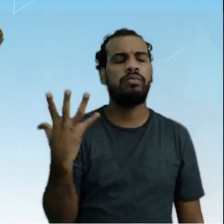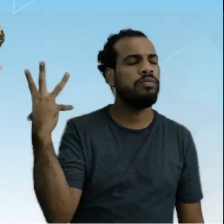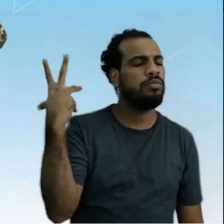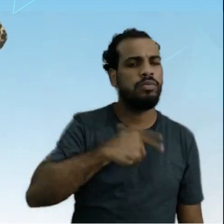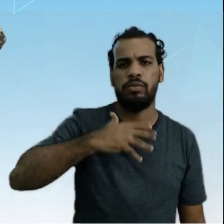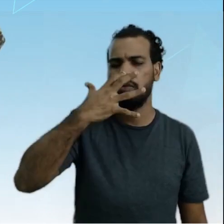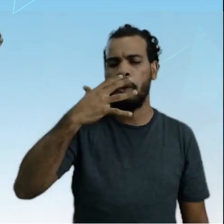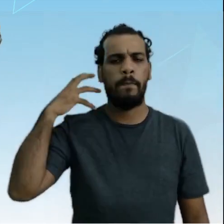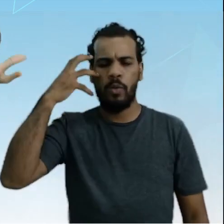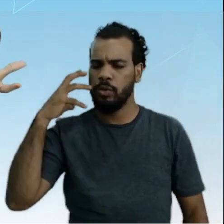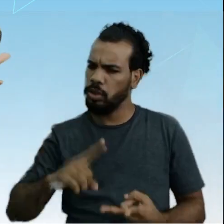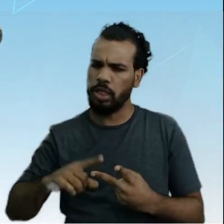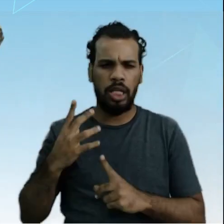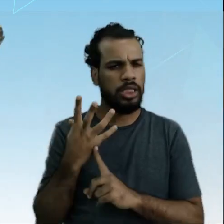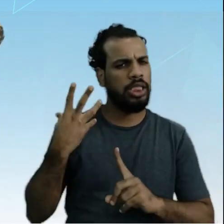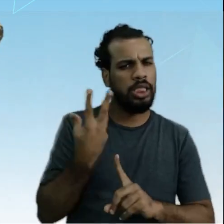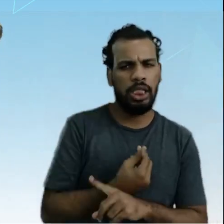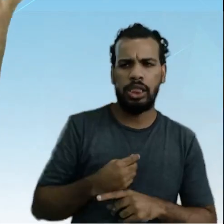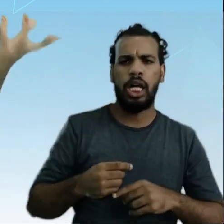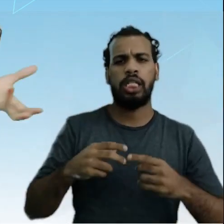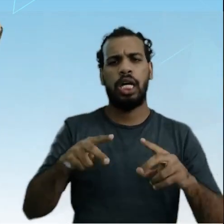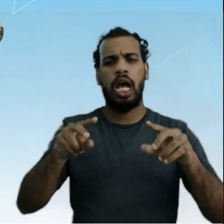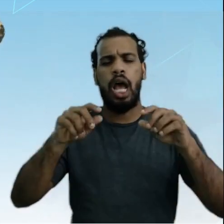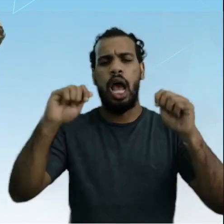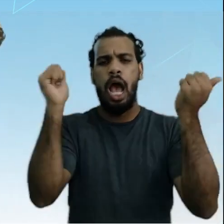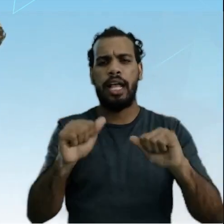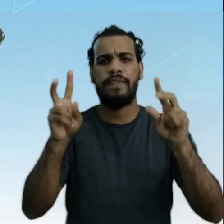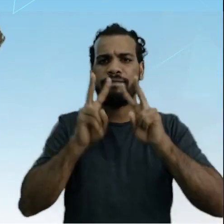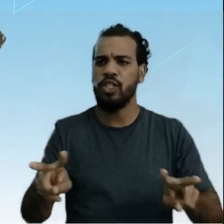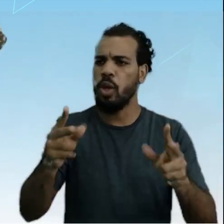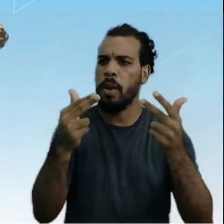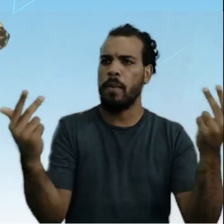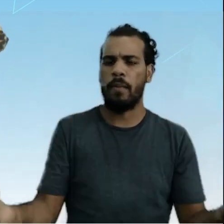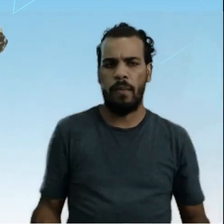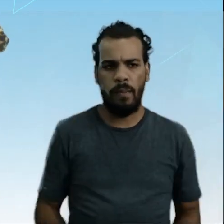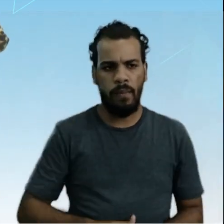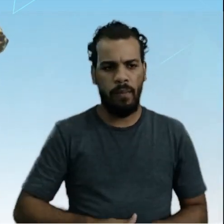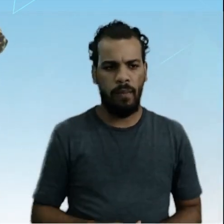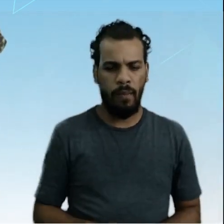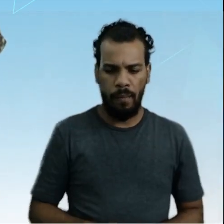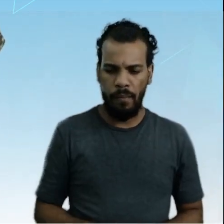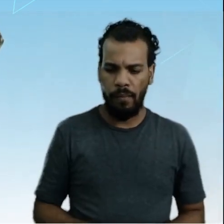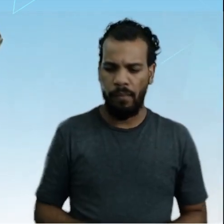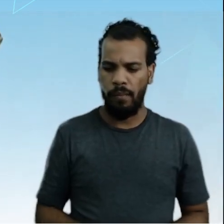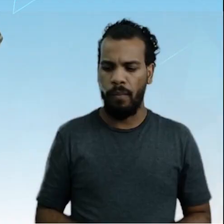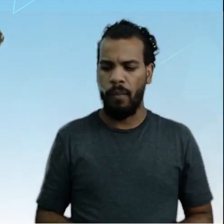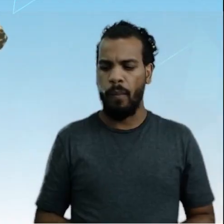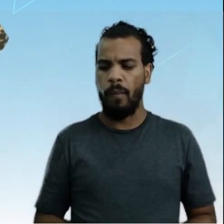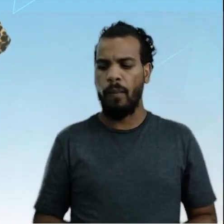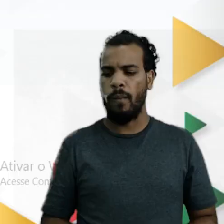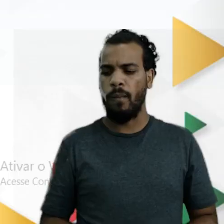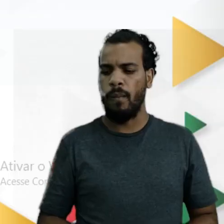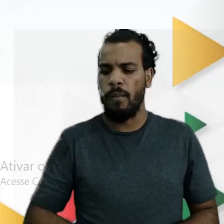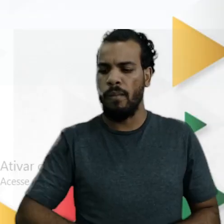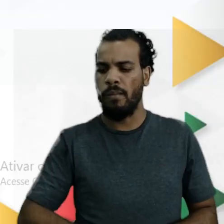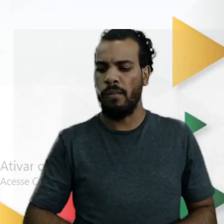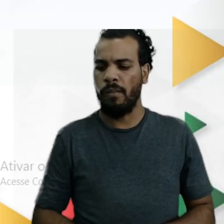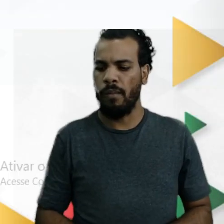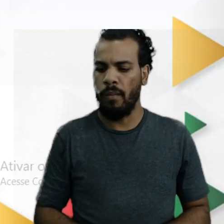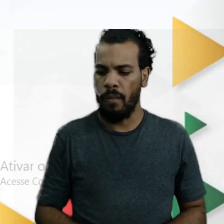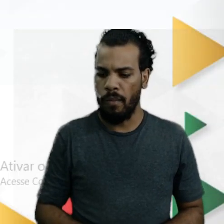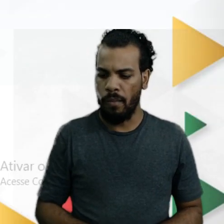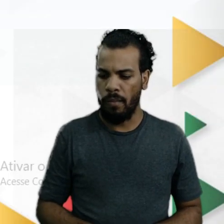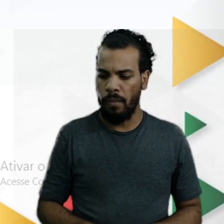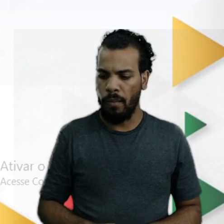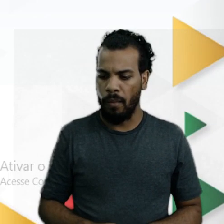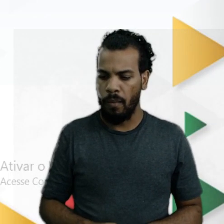tanto musical, artístico, de artes visuais, enfim. O sertão também é Sertão especial. Na tela também. nós temos essa